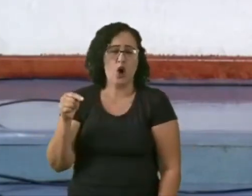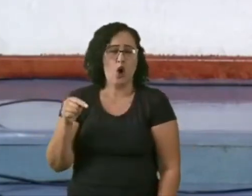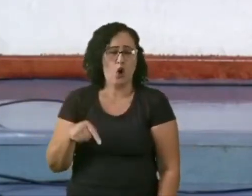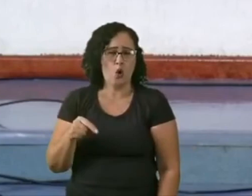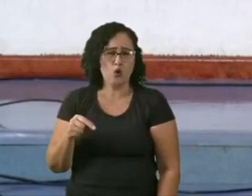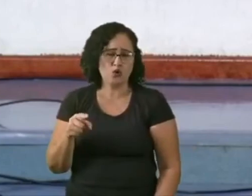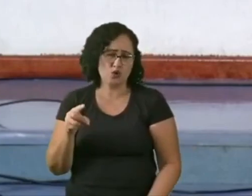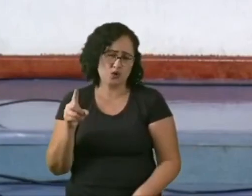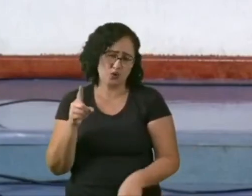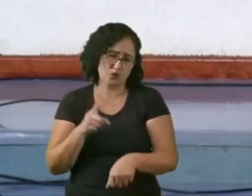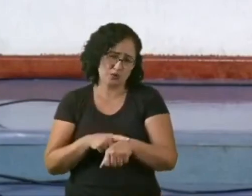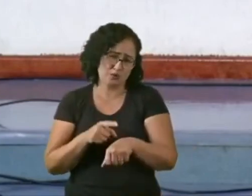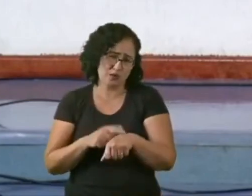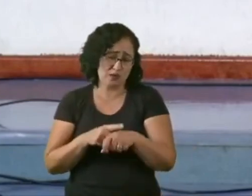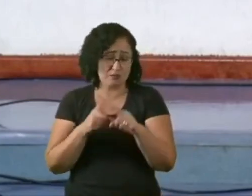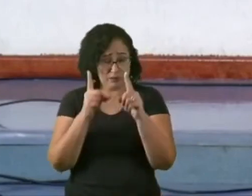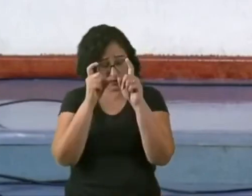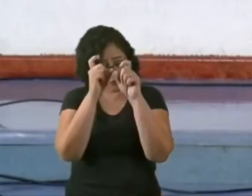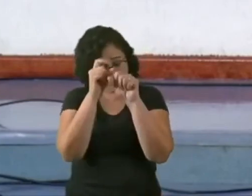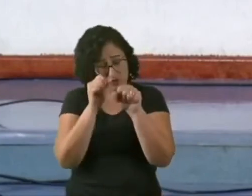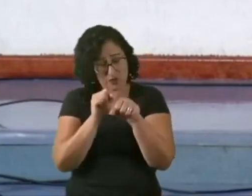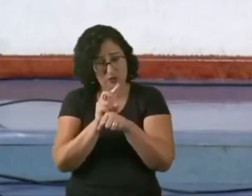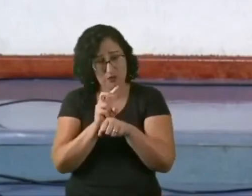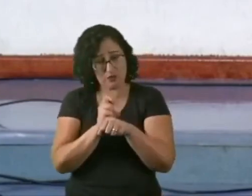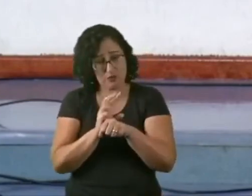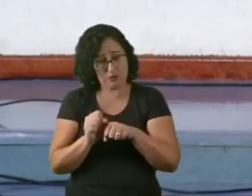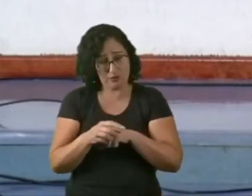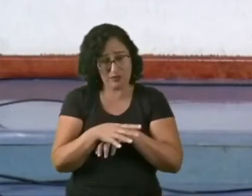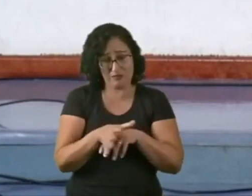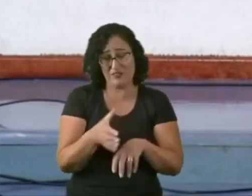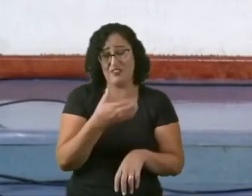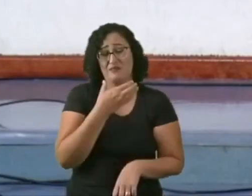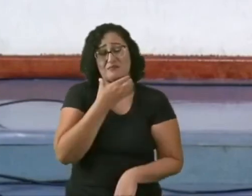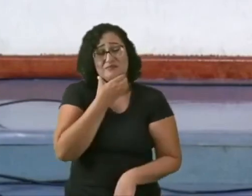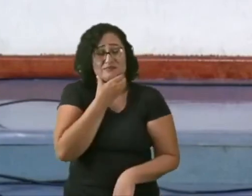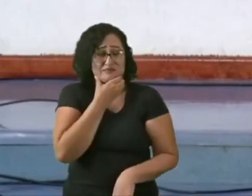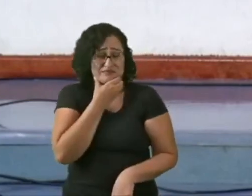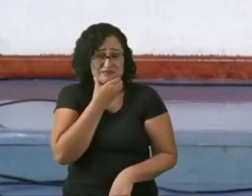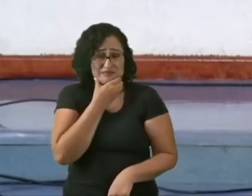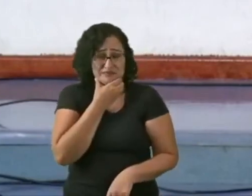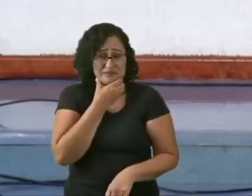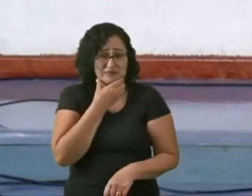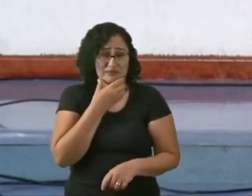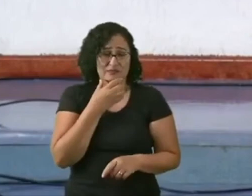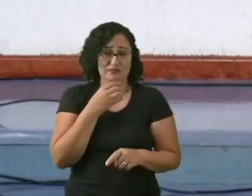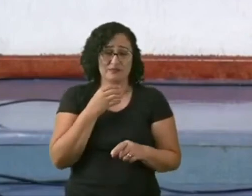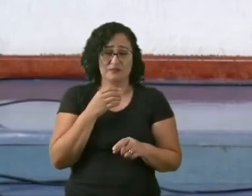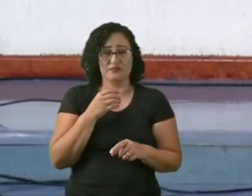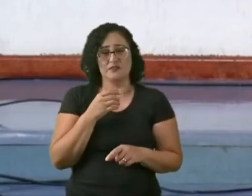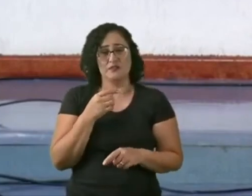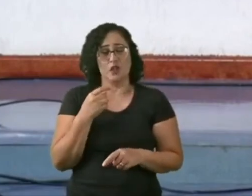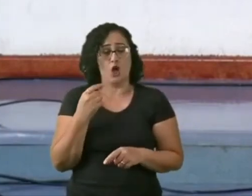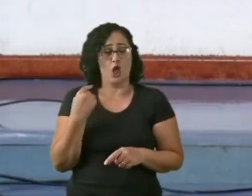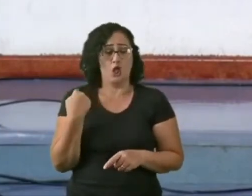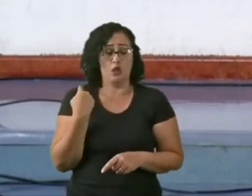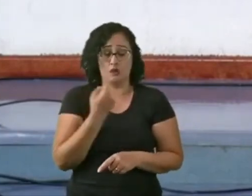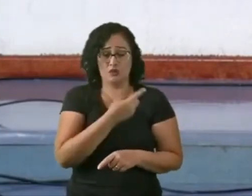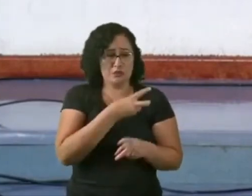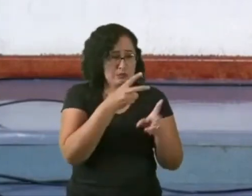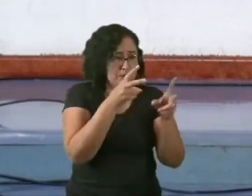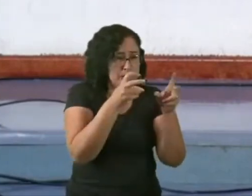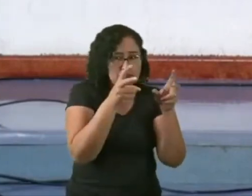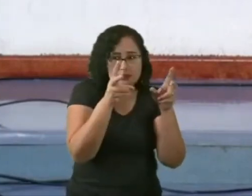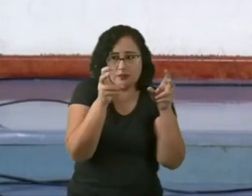tido essa visão do todo, da compreensão correta ou completa do propósito de Deus na história. E talvez não tenhamos